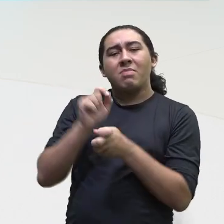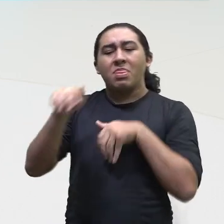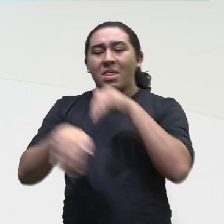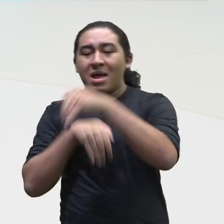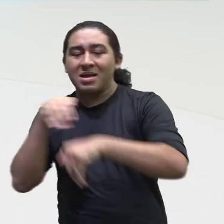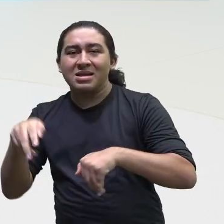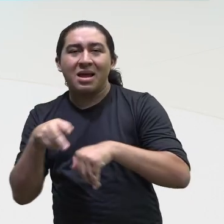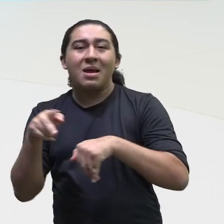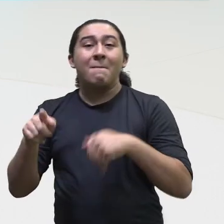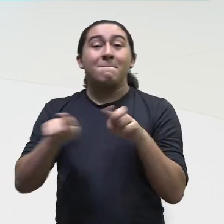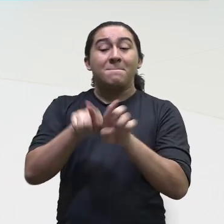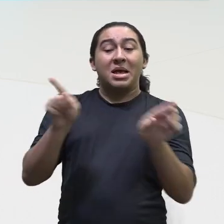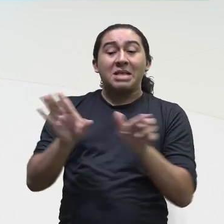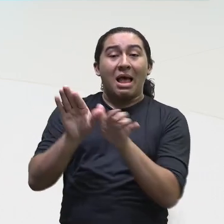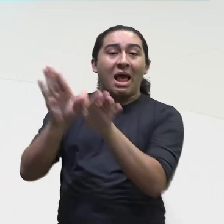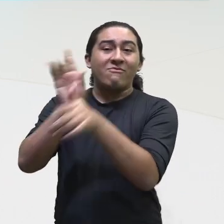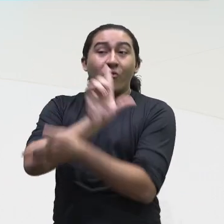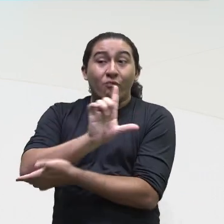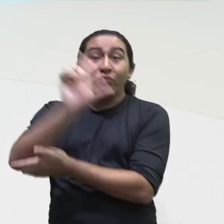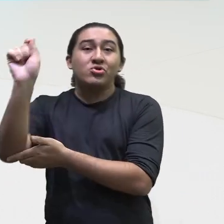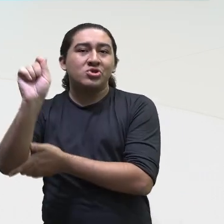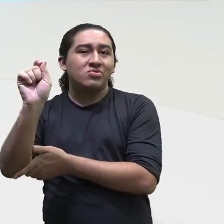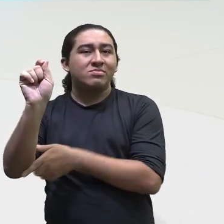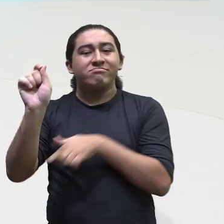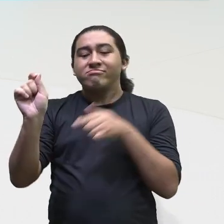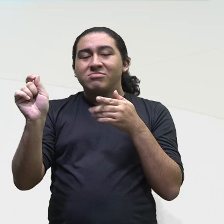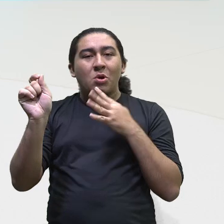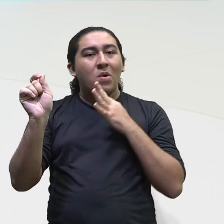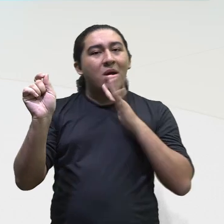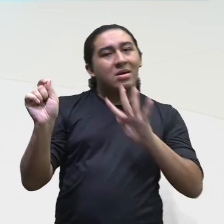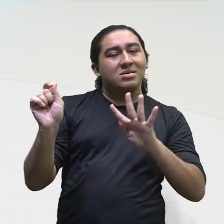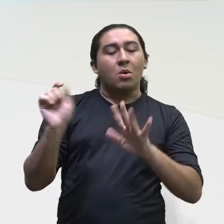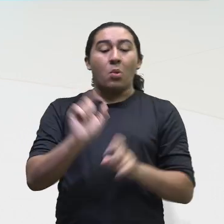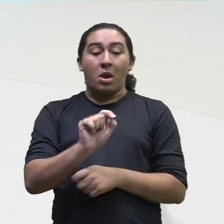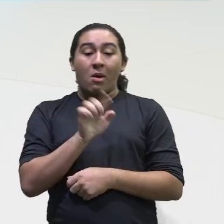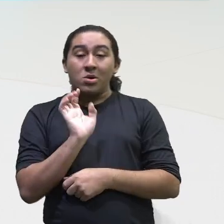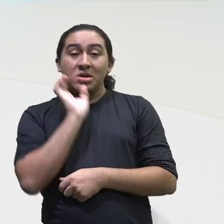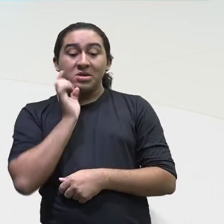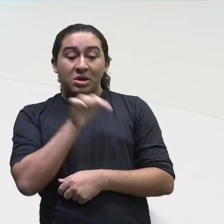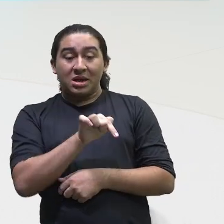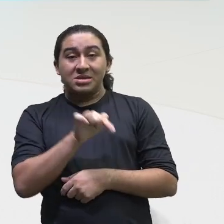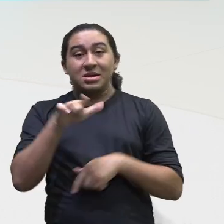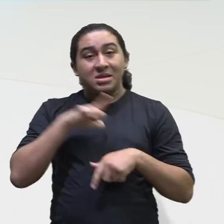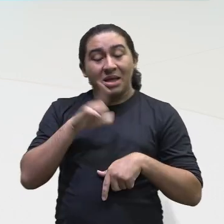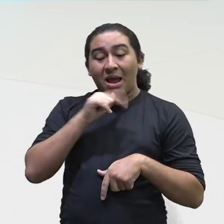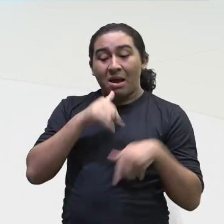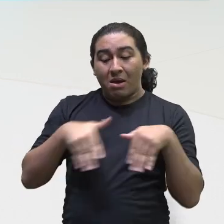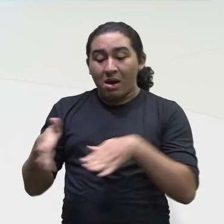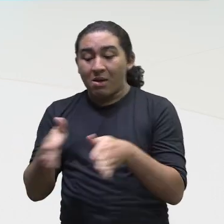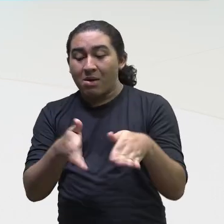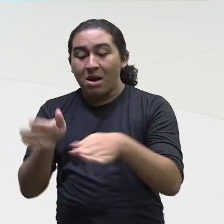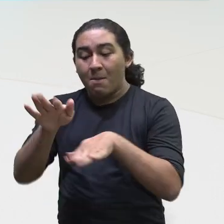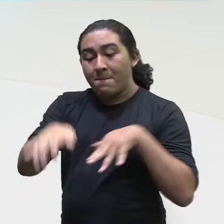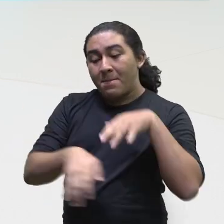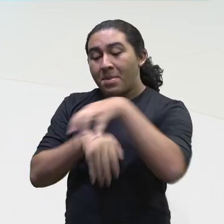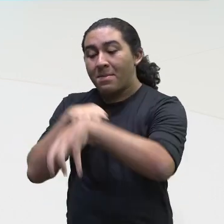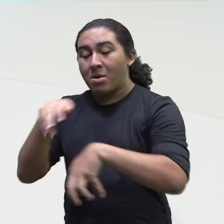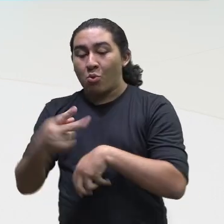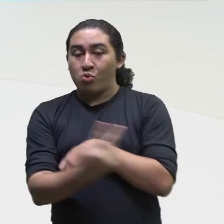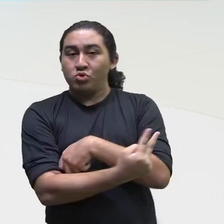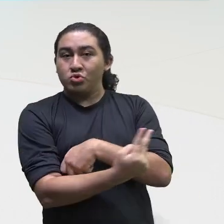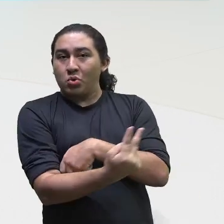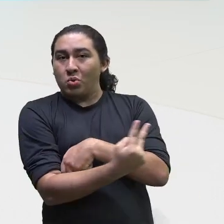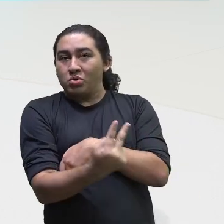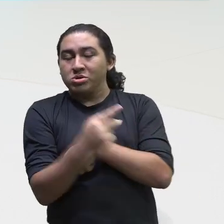final das contas foi-se embora, eles não conseguiram identificar. E o que aconteceu com eles? Na hora que estavam nadando, ó, eles